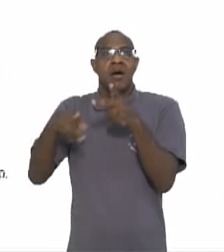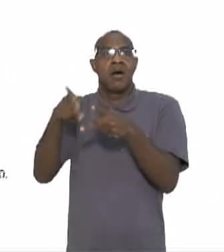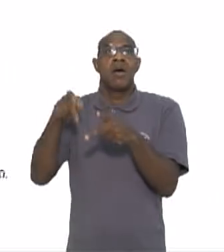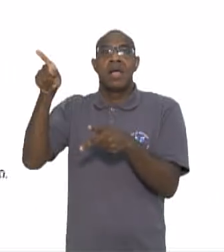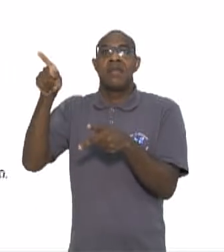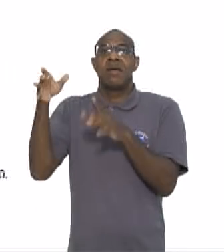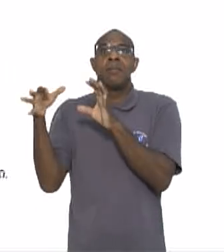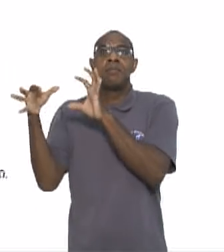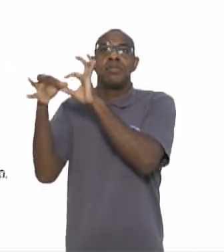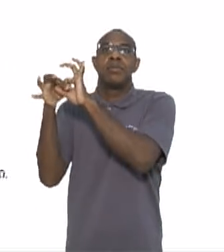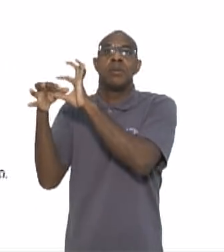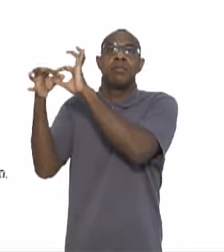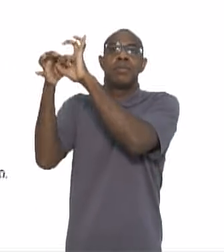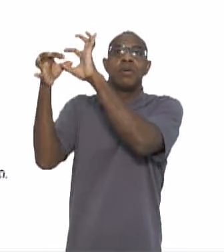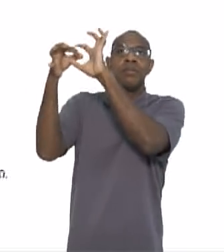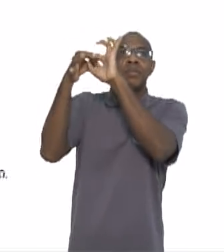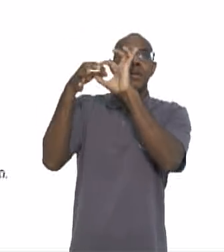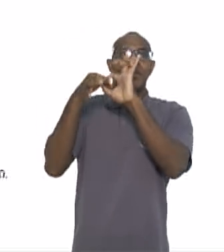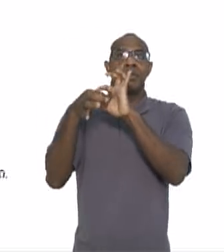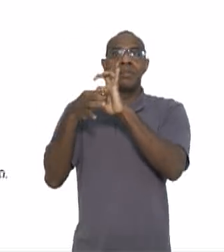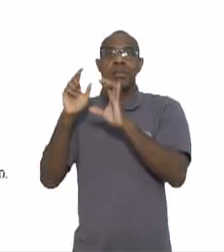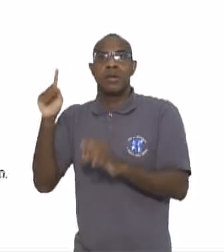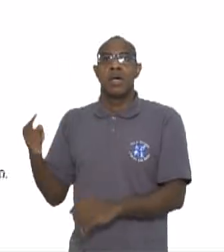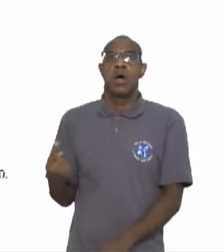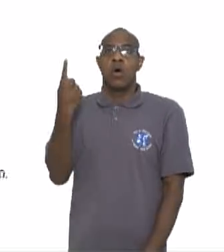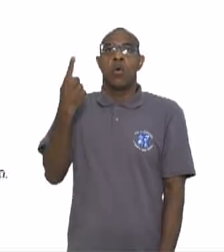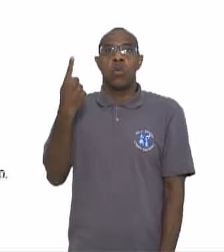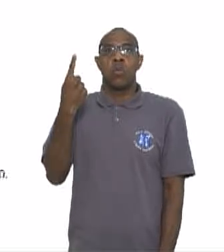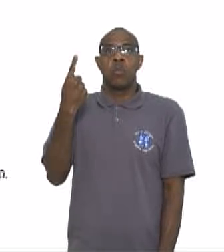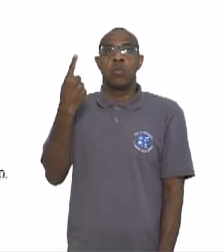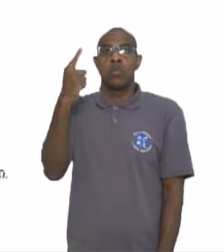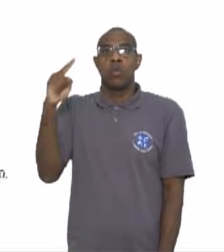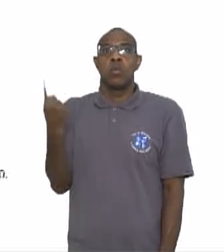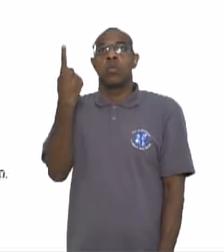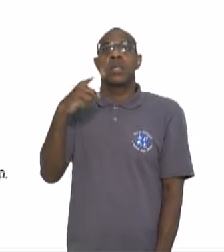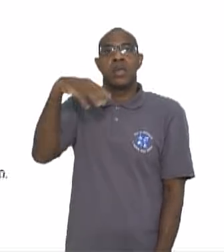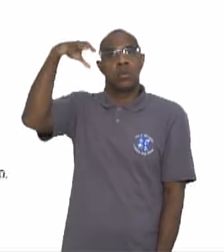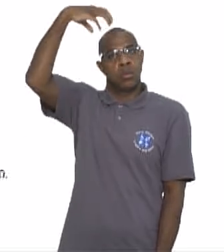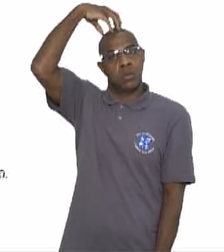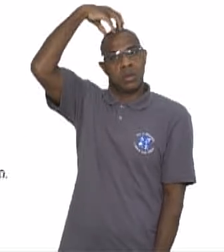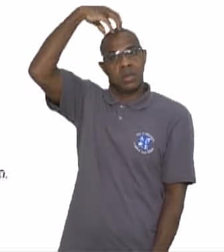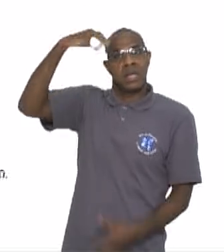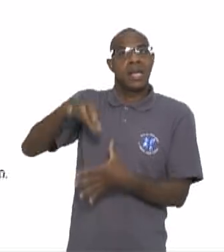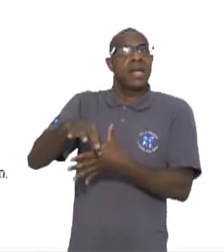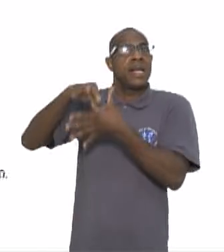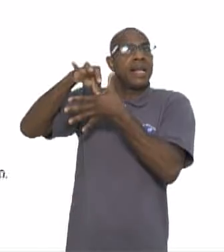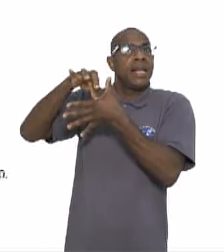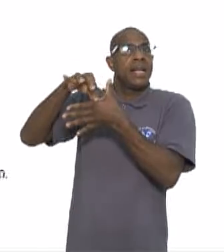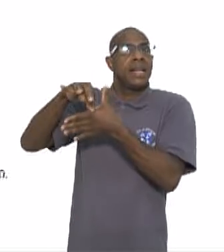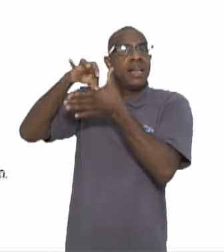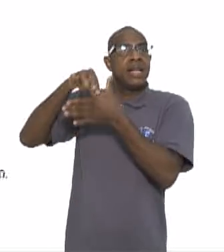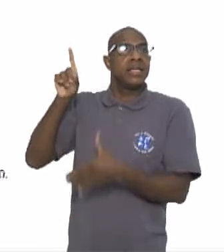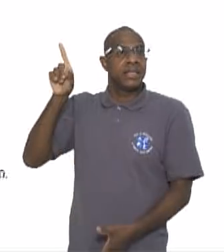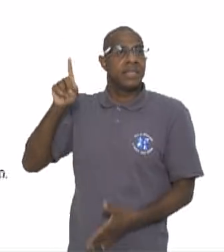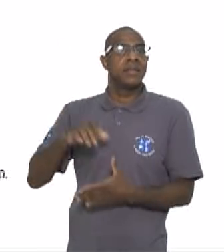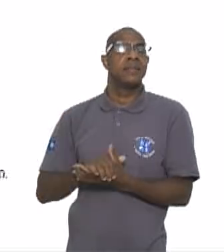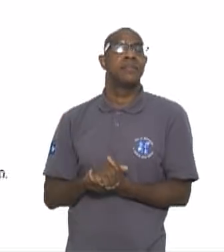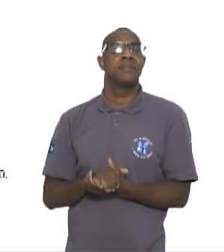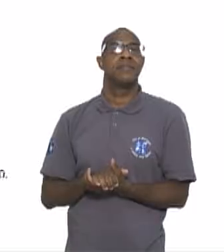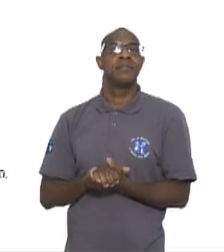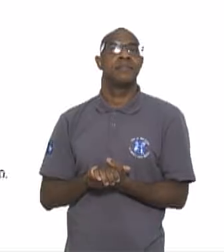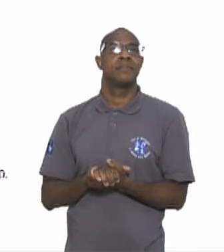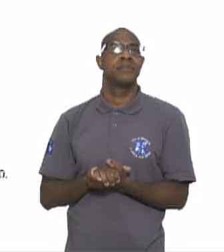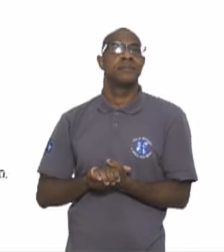essas tribos em torno de um único líder. A distribuição das tribos francas em verde, na fronteira do Império Romano